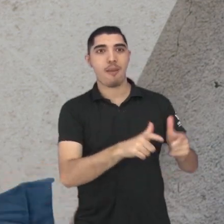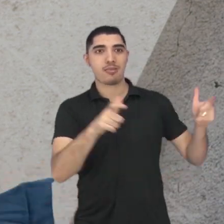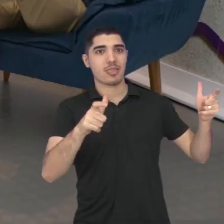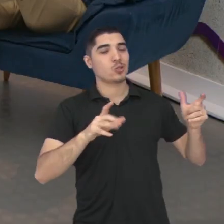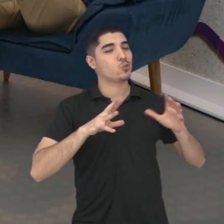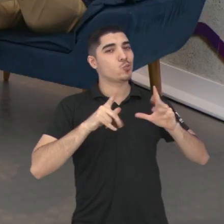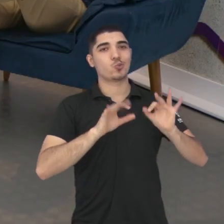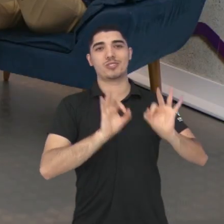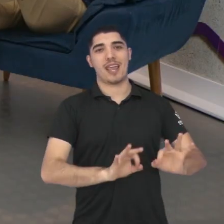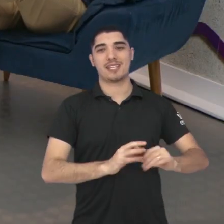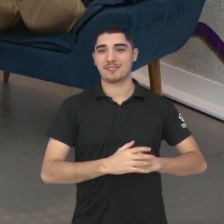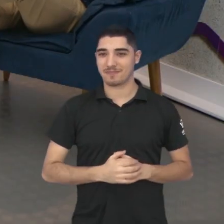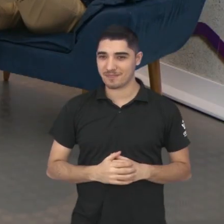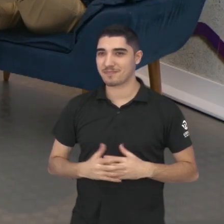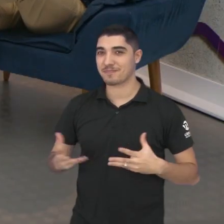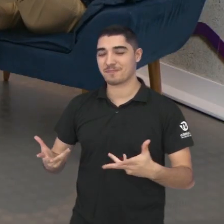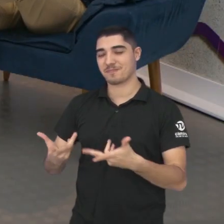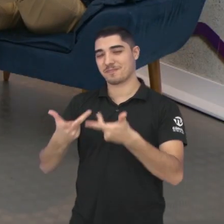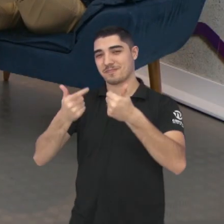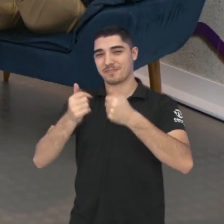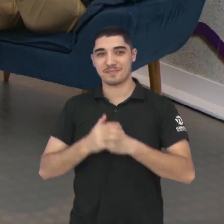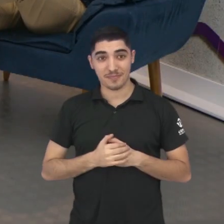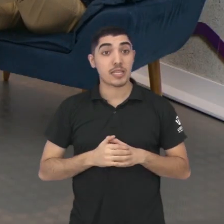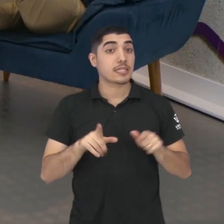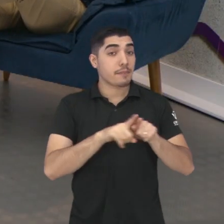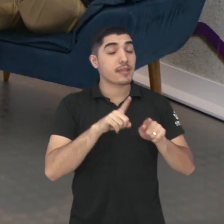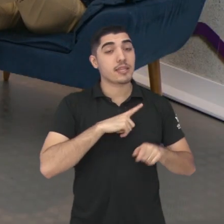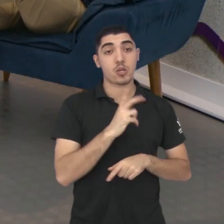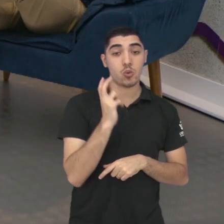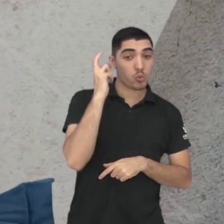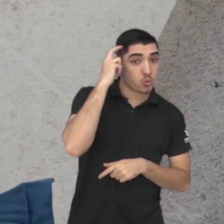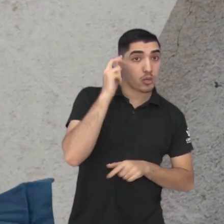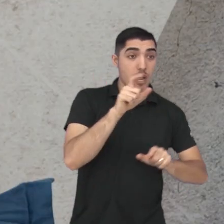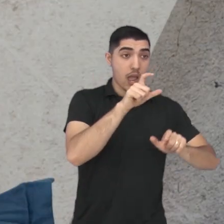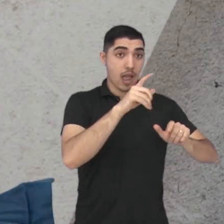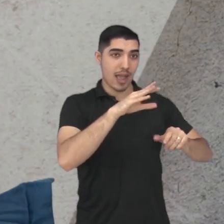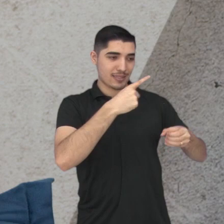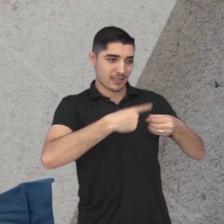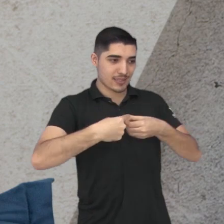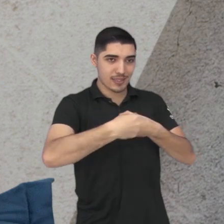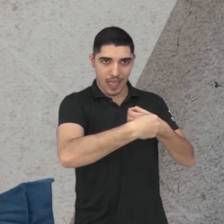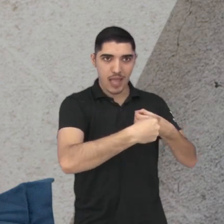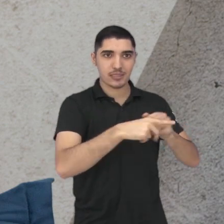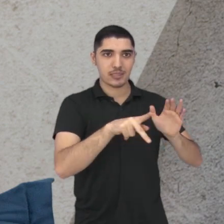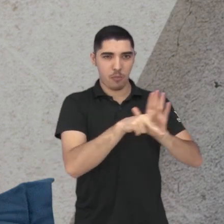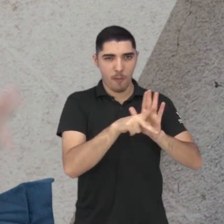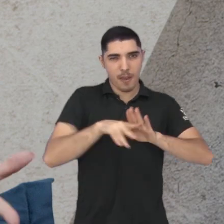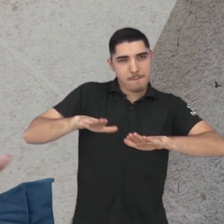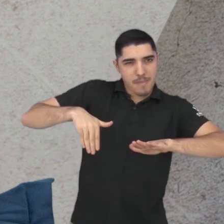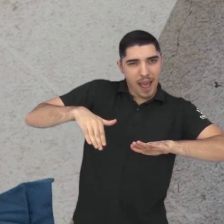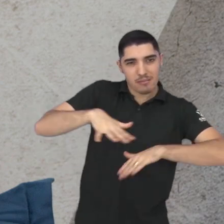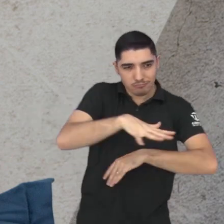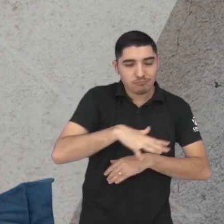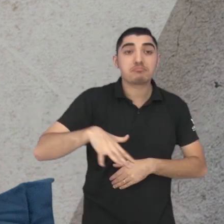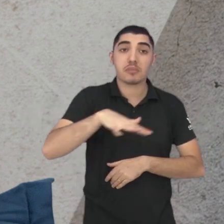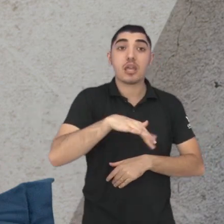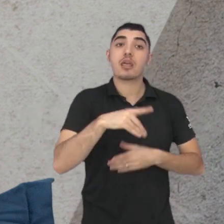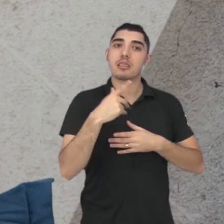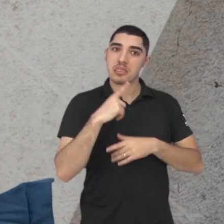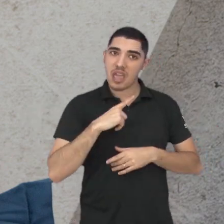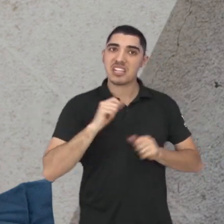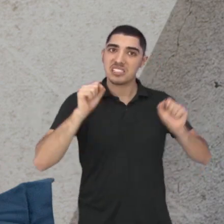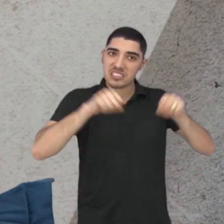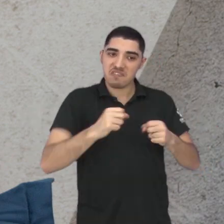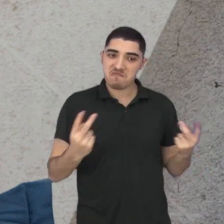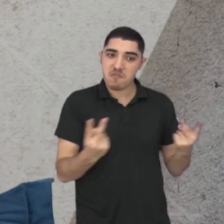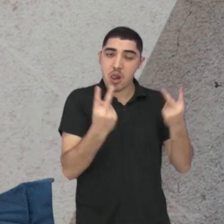certo. Praia, é muito bom. Muita praia, mas também com muita cultura. A preocupação das cidades litorâneas aqui da nossa região é que realmente a gente consiga valorizar